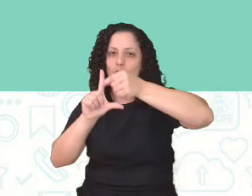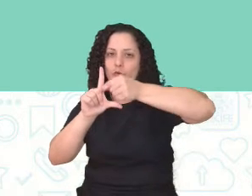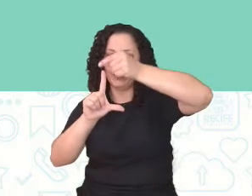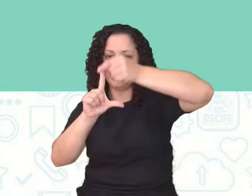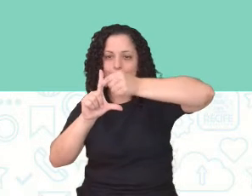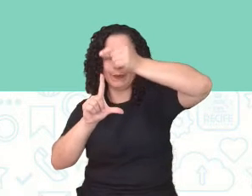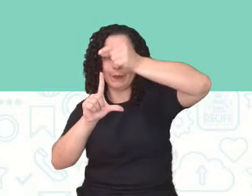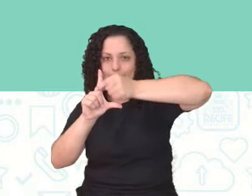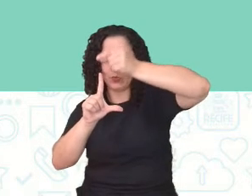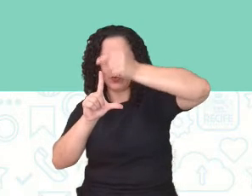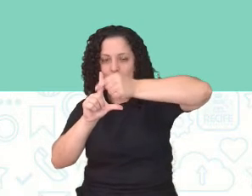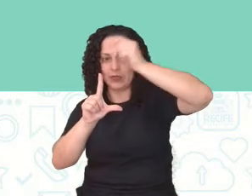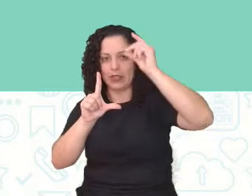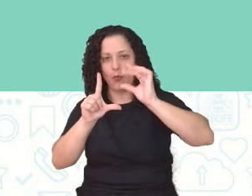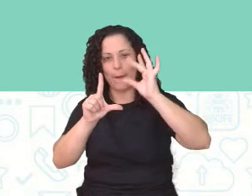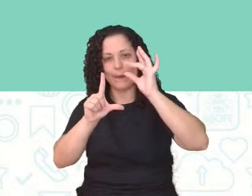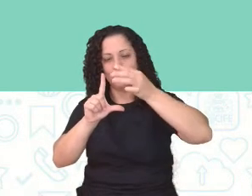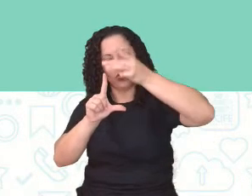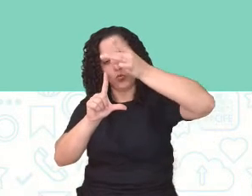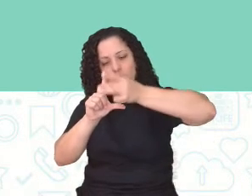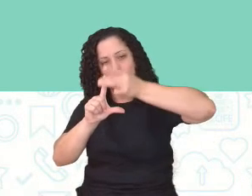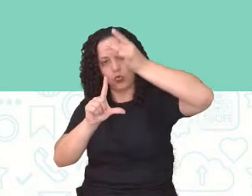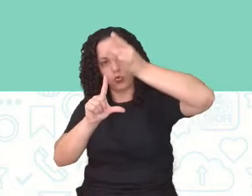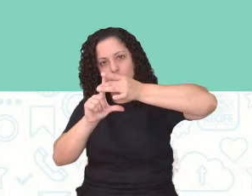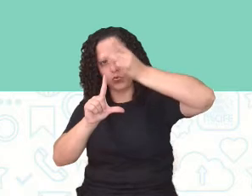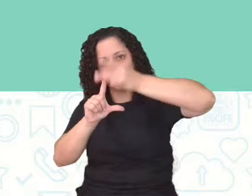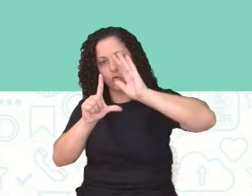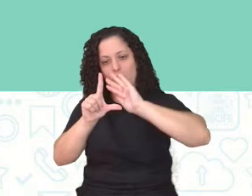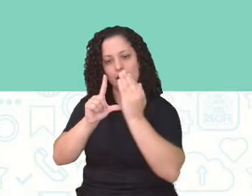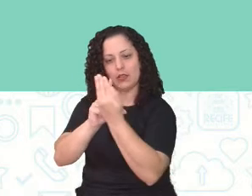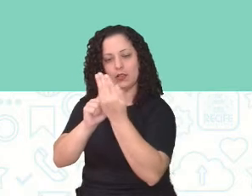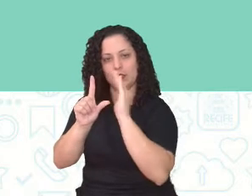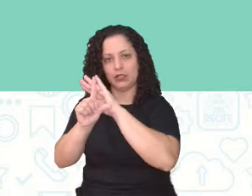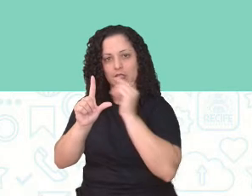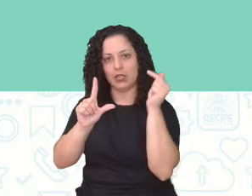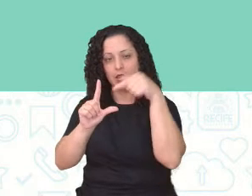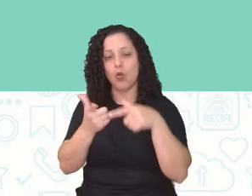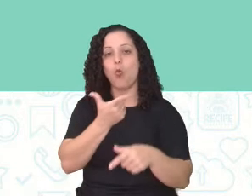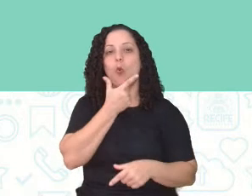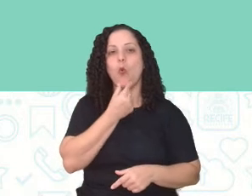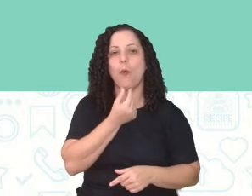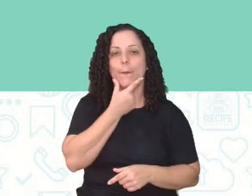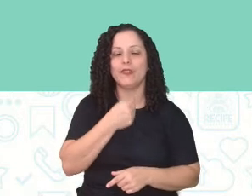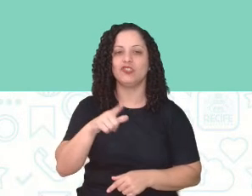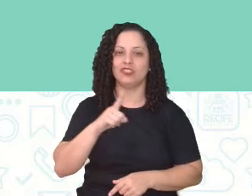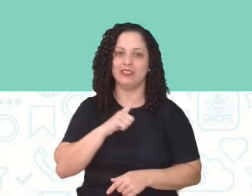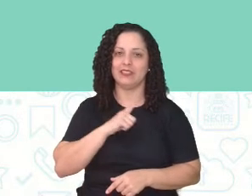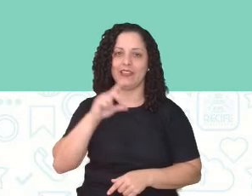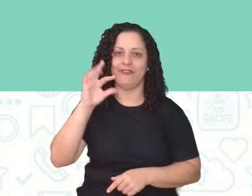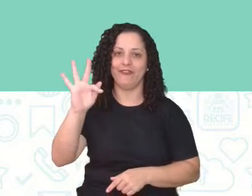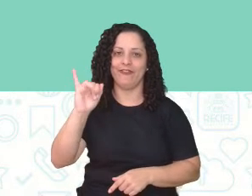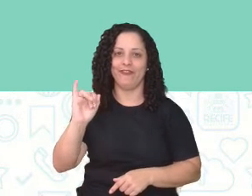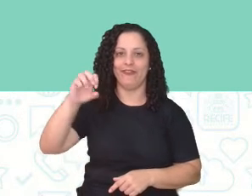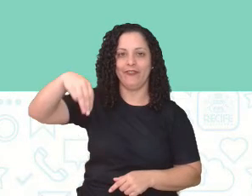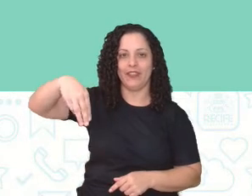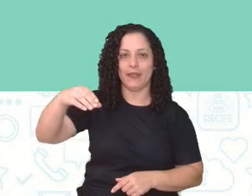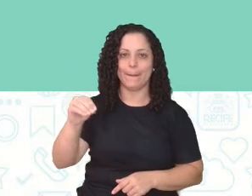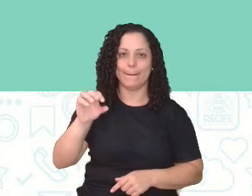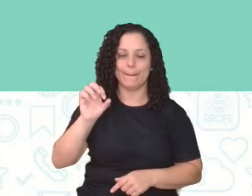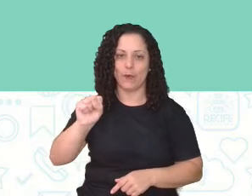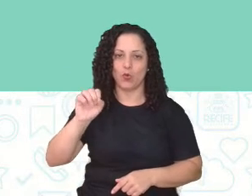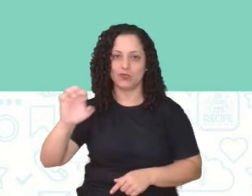é chamada a pele que recobre a glande. Ela atinge homens com fimose, principalmente homens com